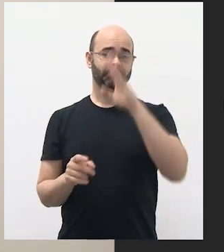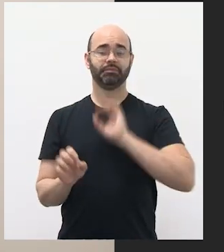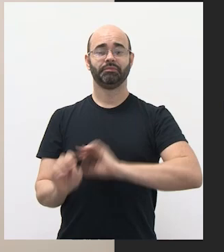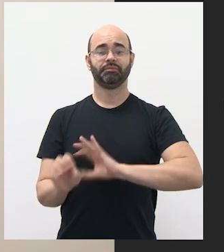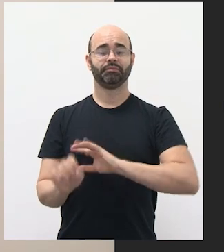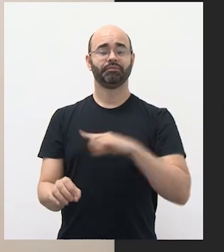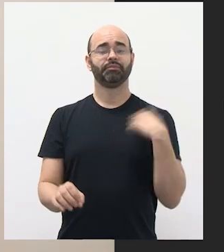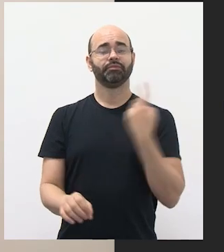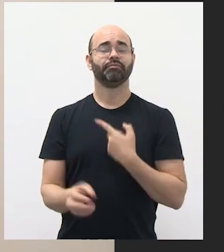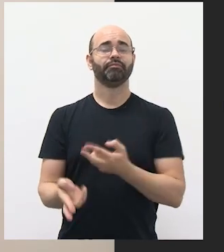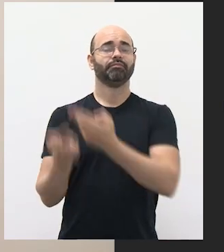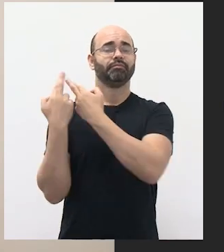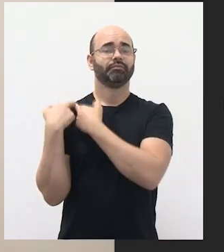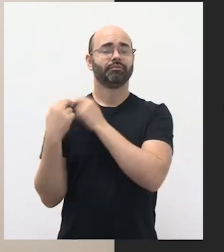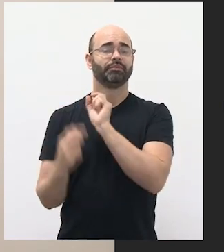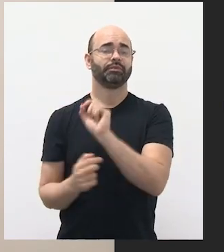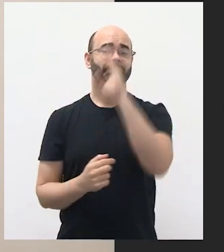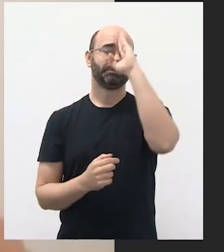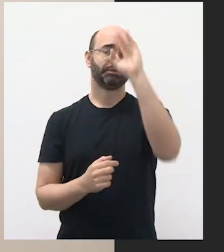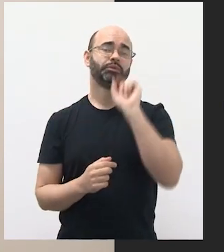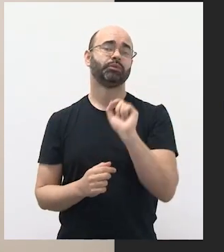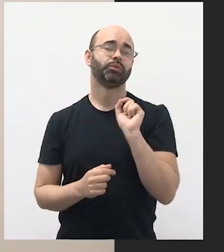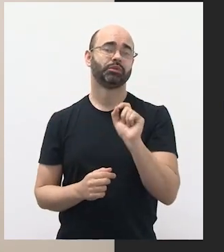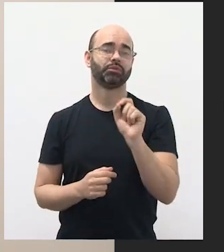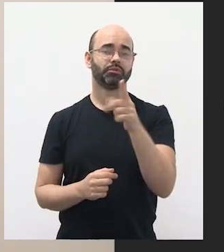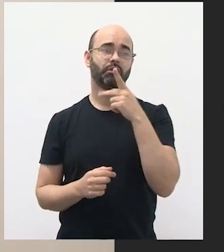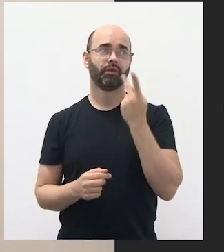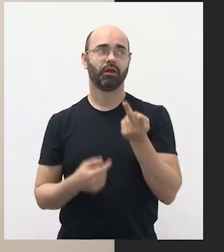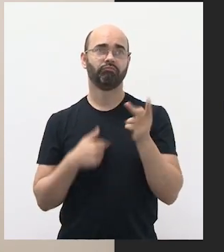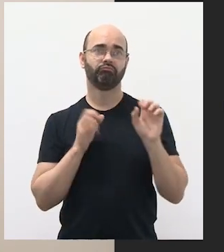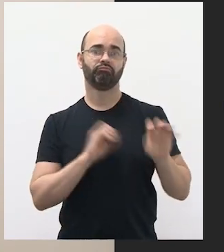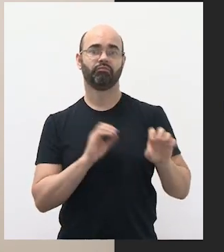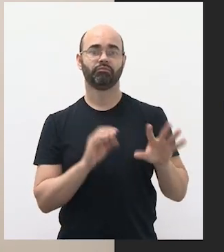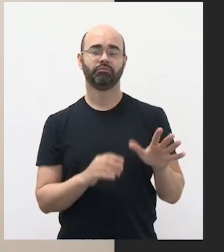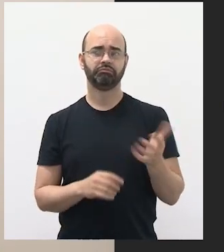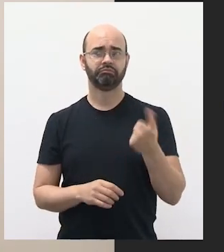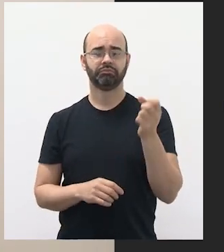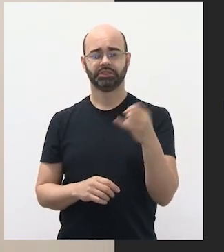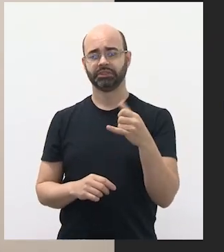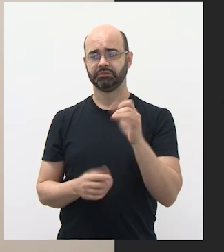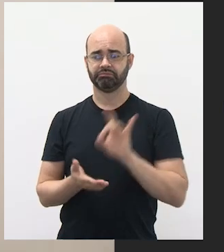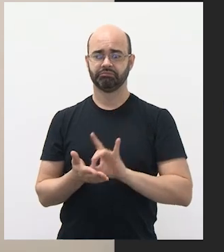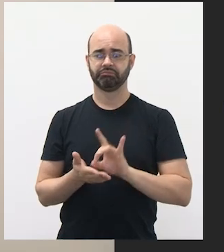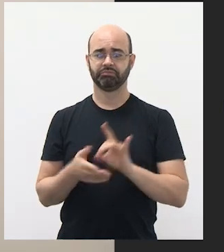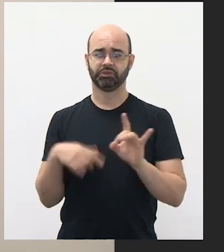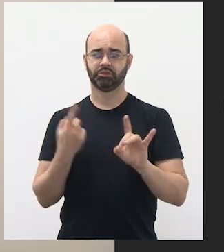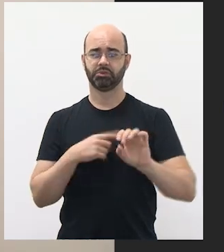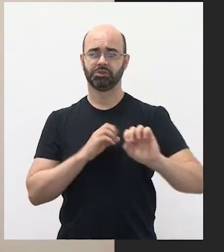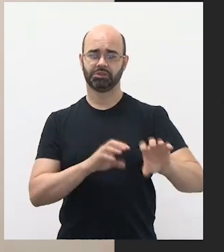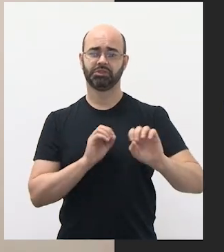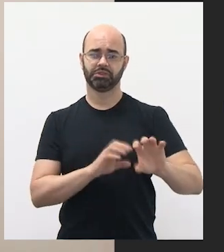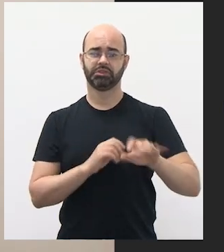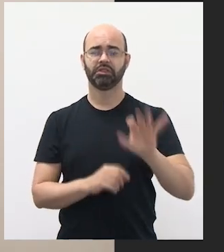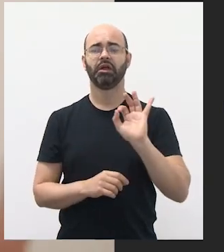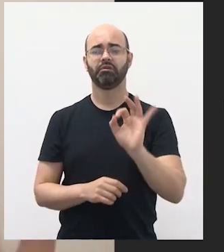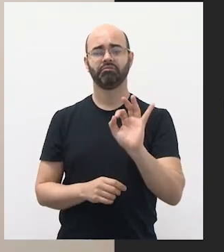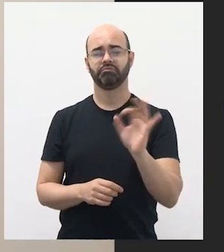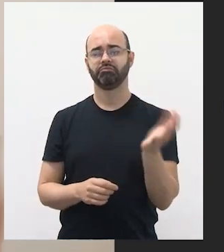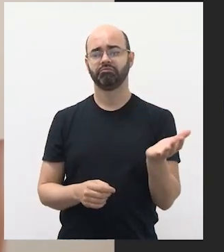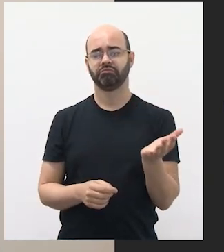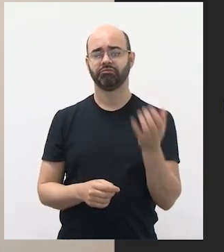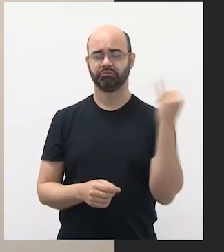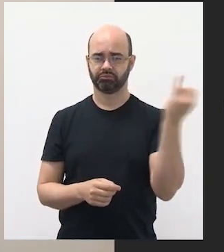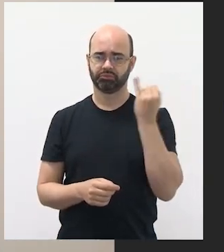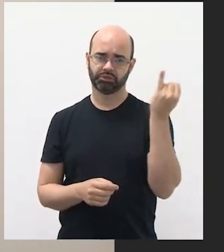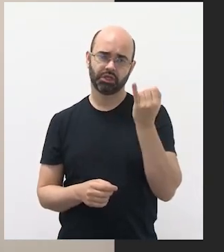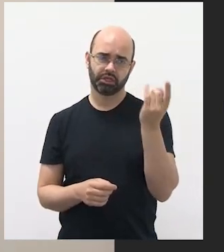educadoras e enquanto educadores, vocês vão dizer que é de ensinar. E, de fato, é isso. Mas a discussão que eu